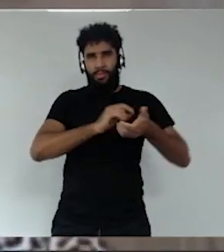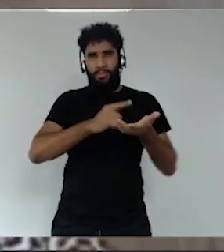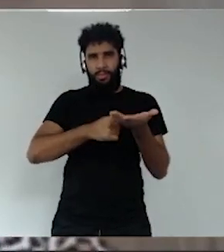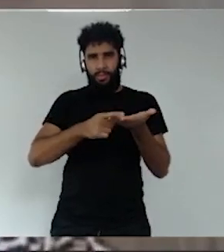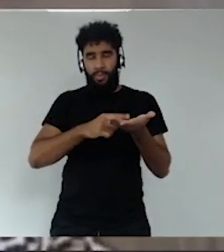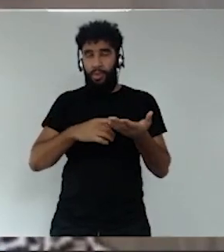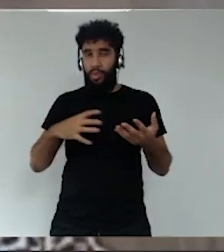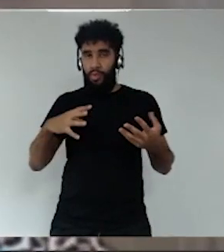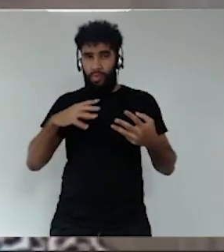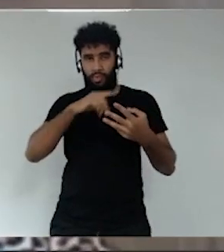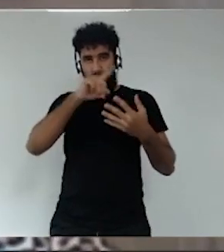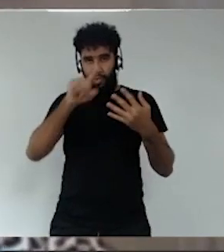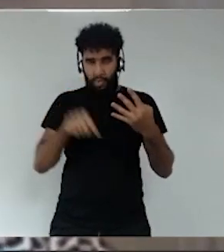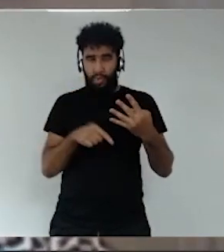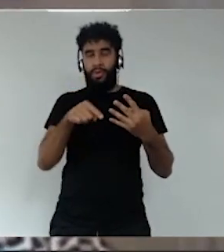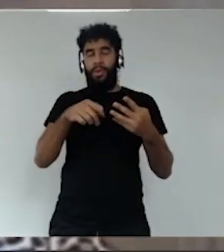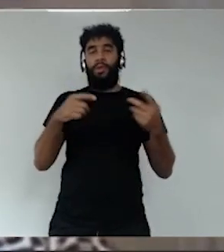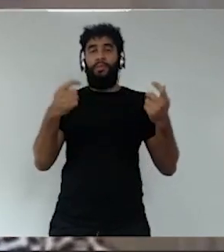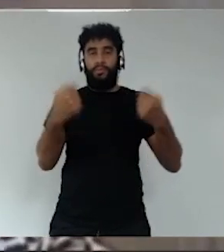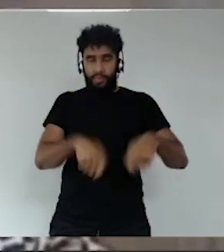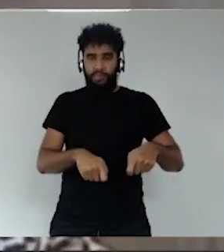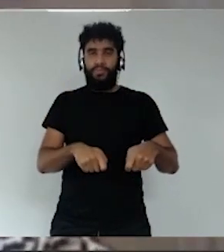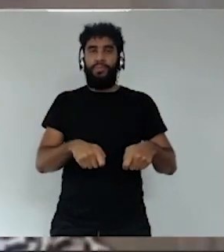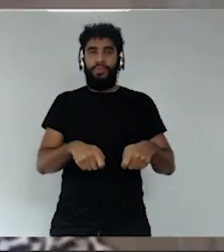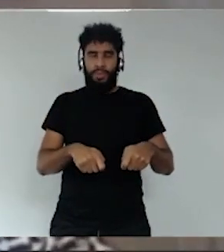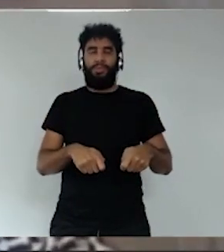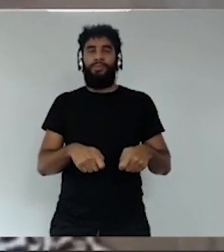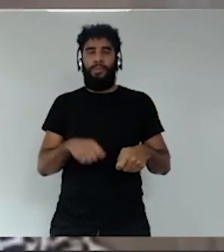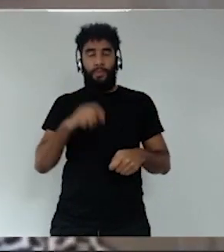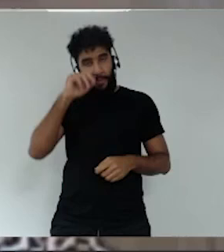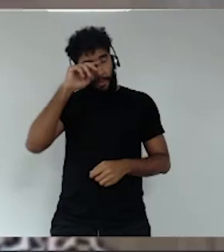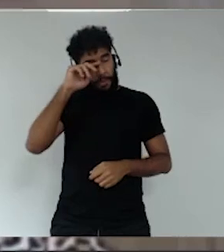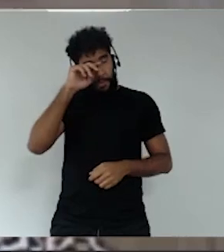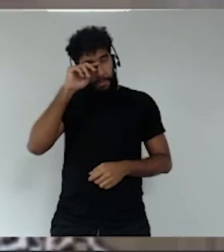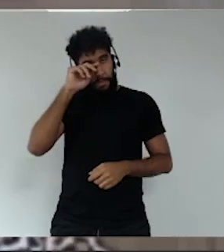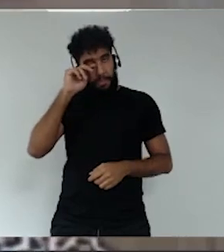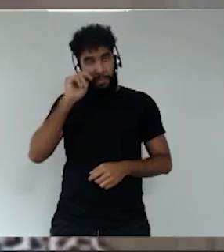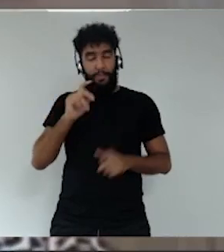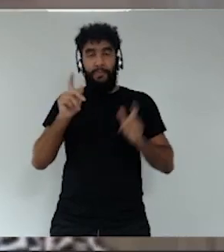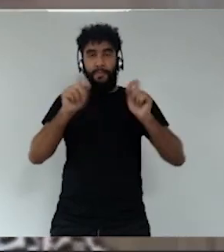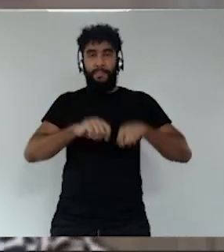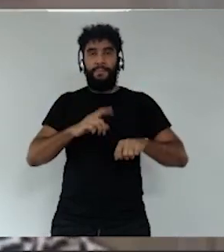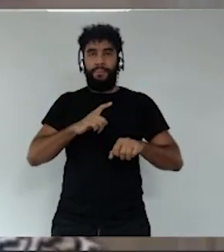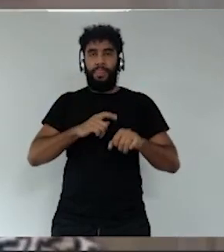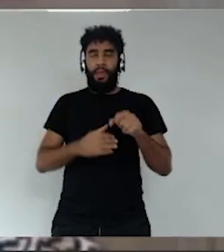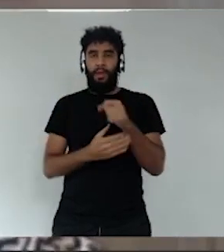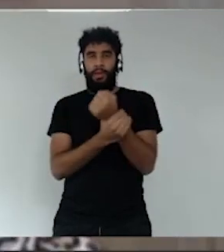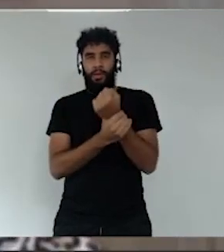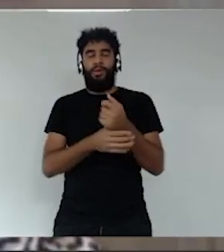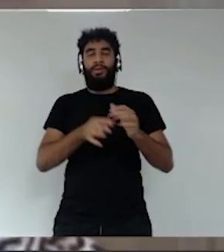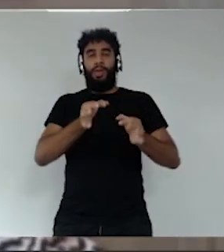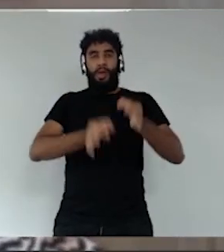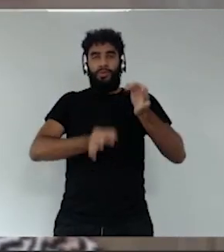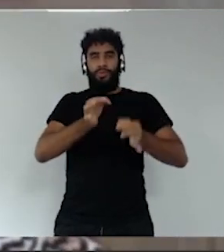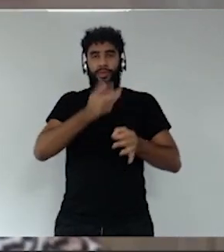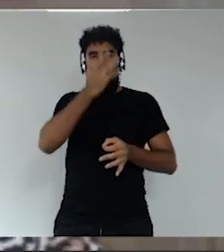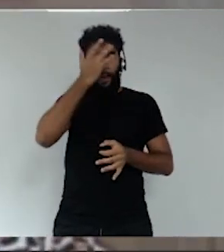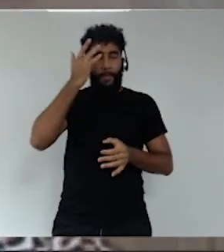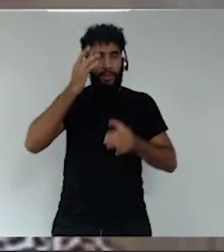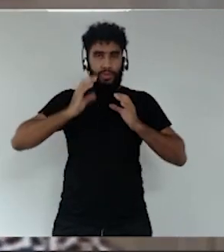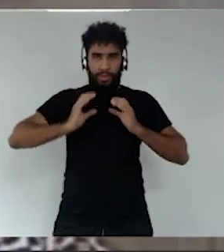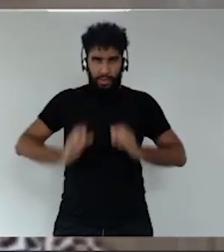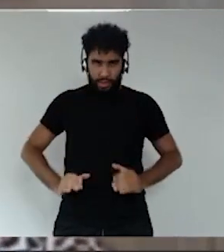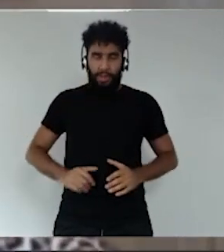esses instrumentos, essas instituições, elas também visam assegurar o acesso à justiça ao cidadão. Então,